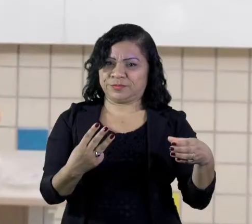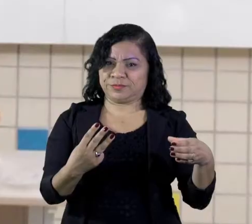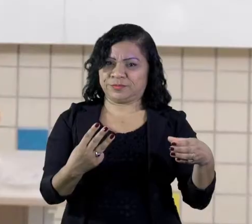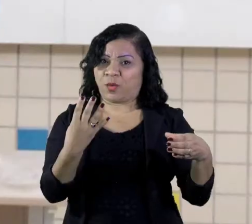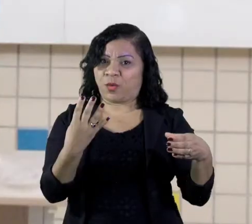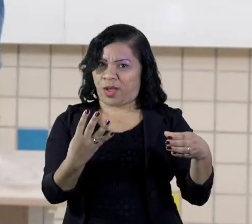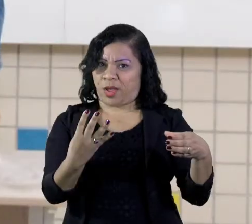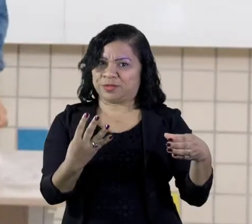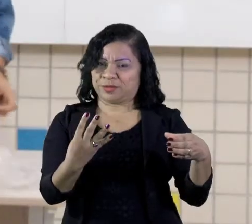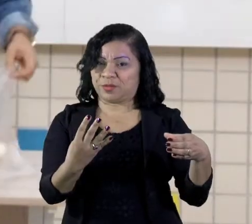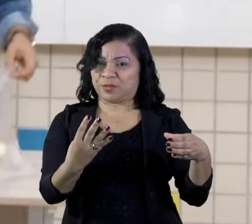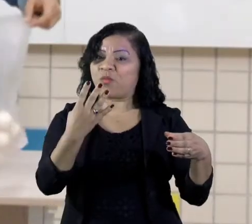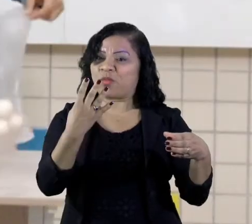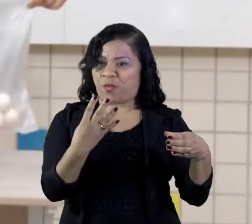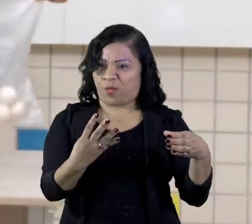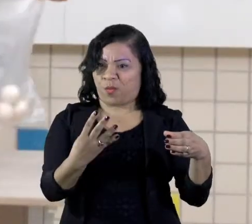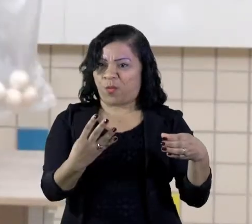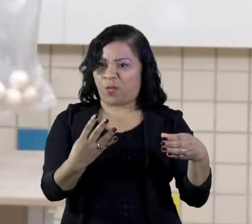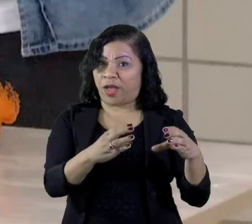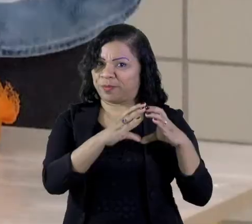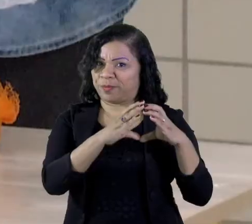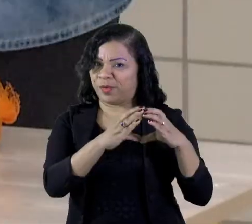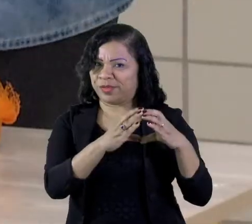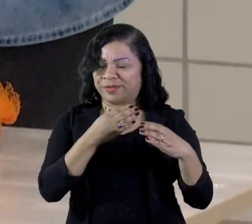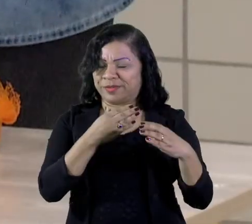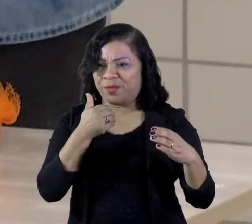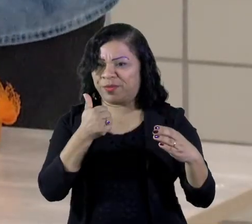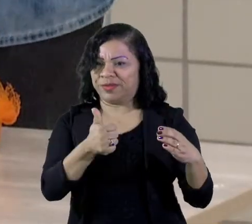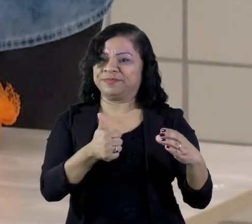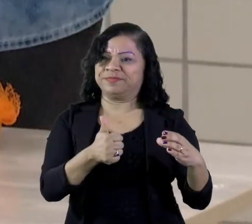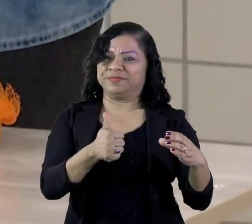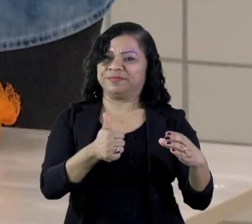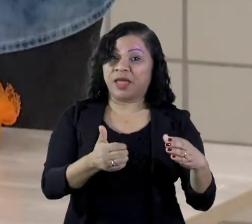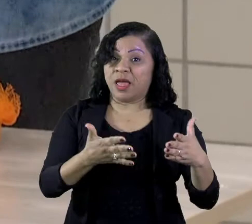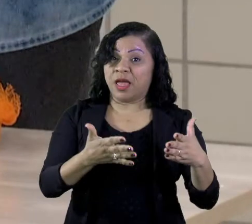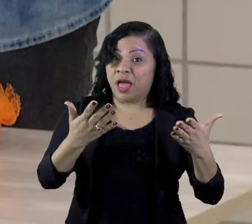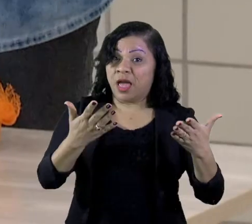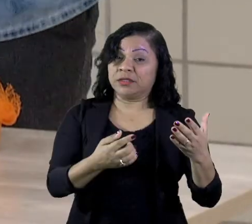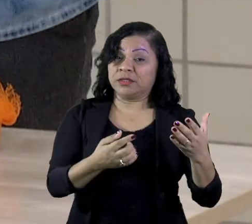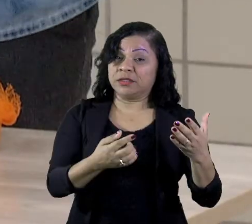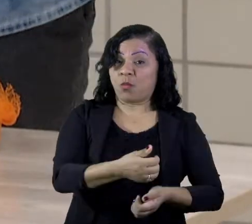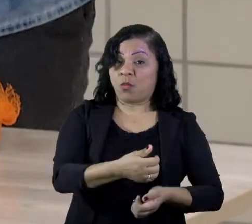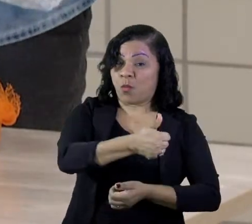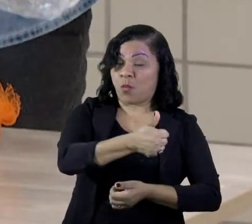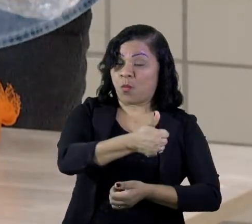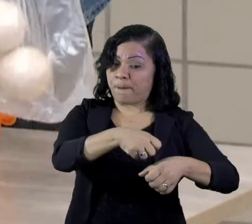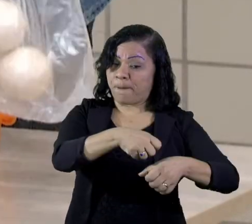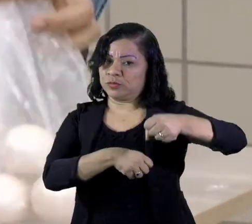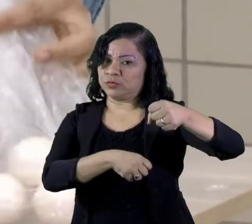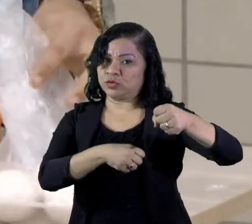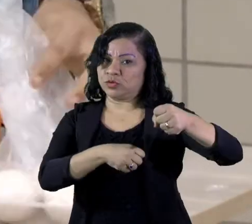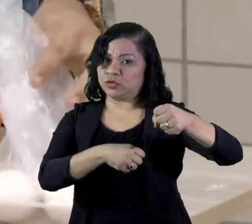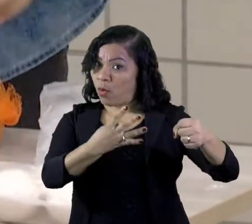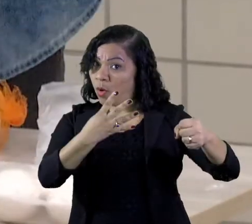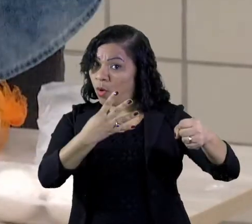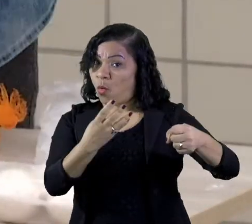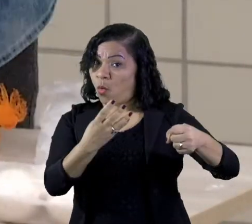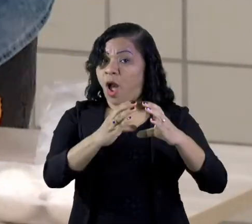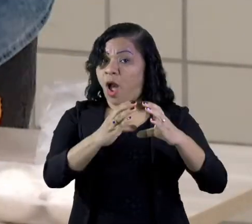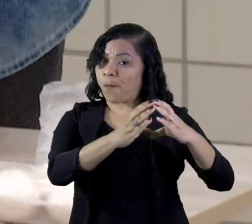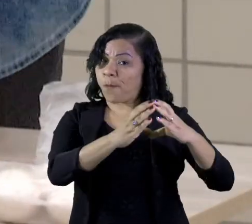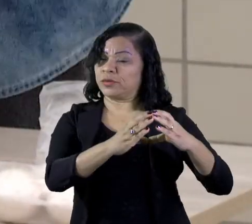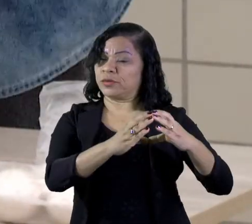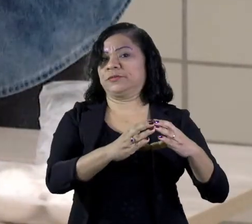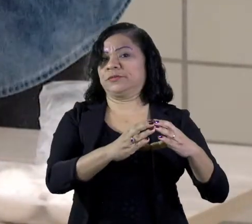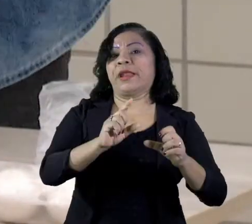4 bolinhas, beleza? Aqui no meu primeiro saco, saco número 1, eu tenho 4 bolinhas de isopor, e agora eu vou para o saco